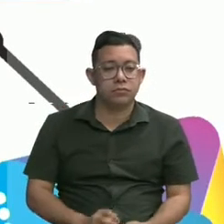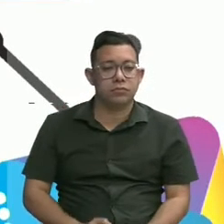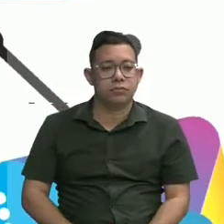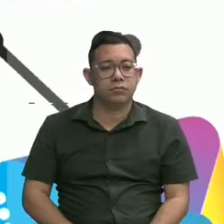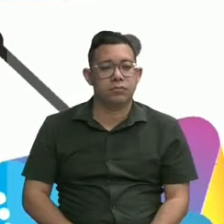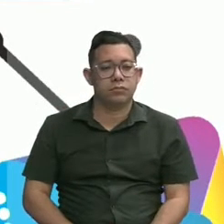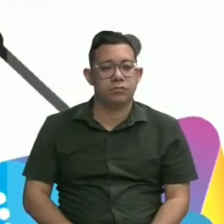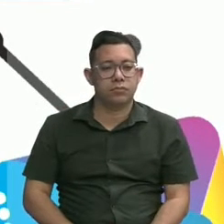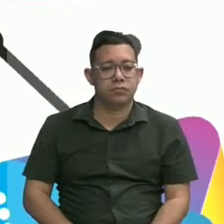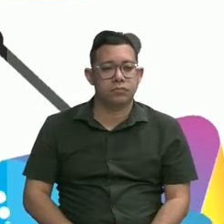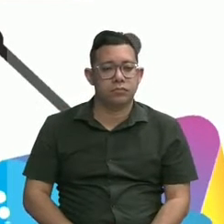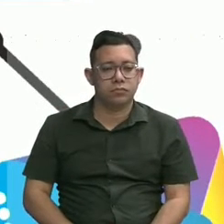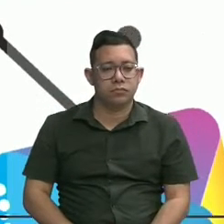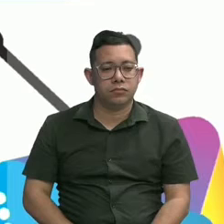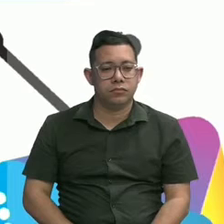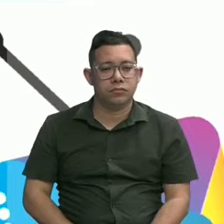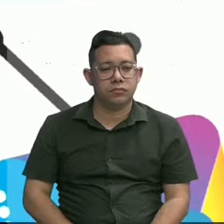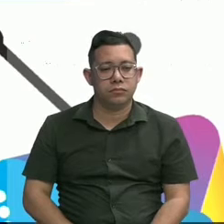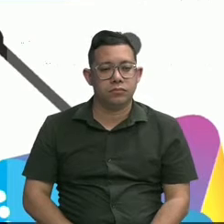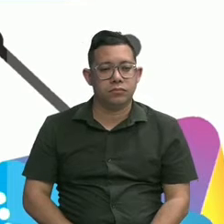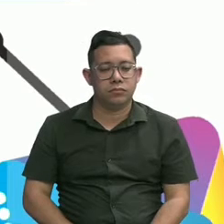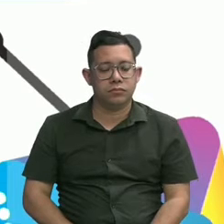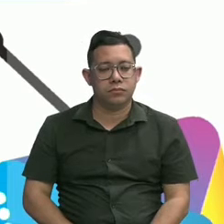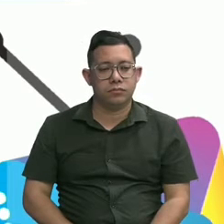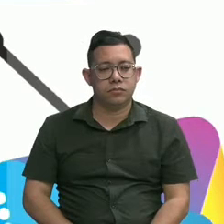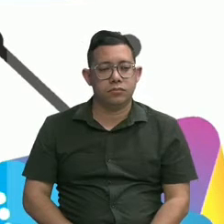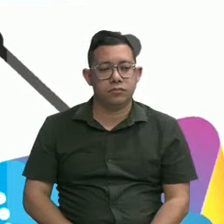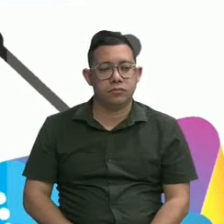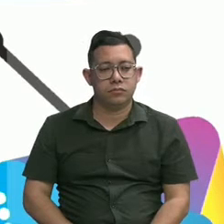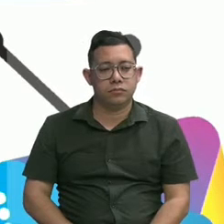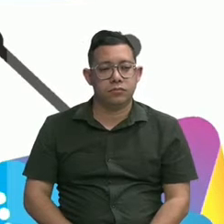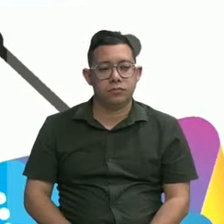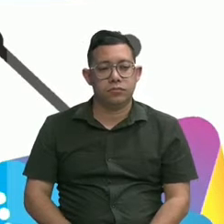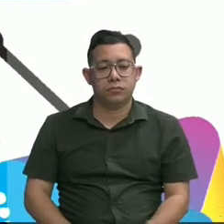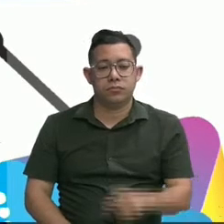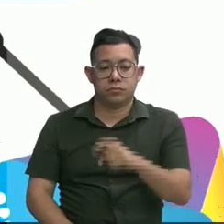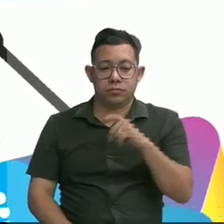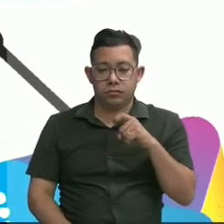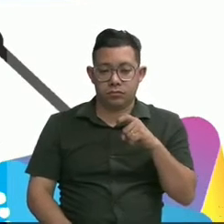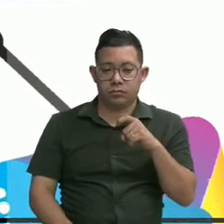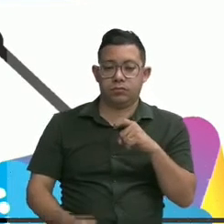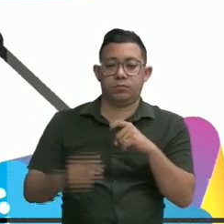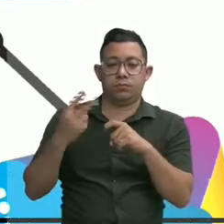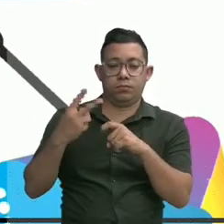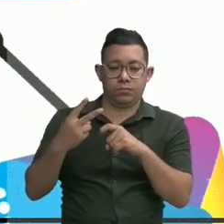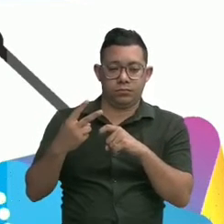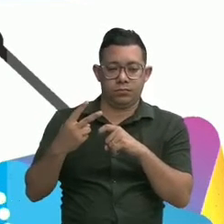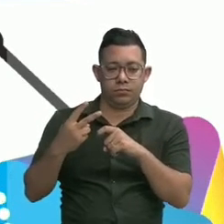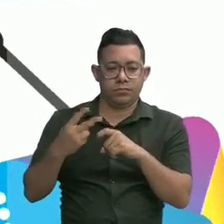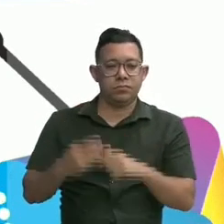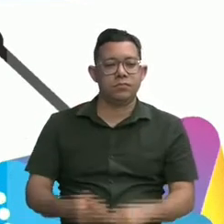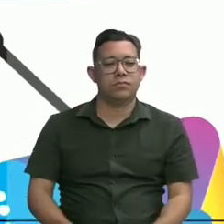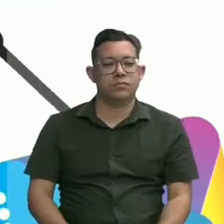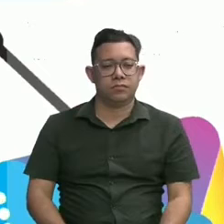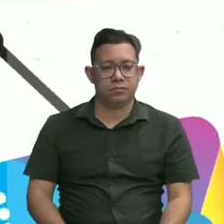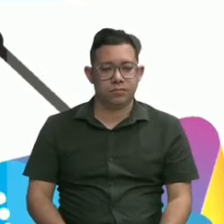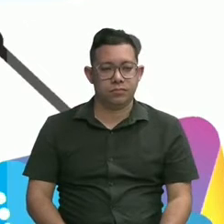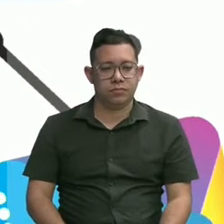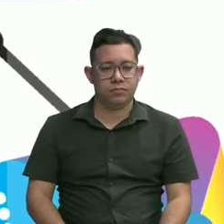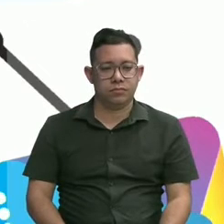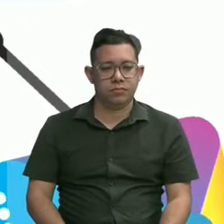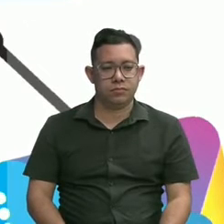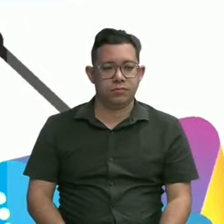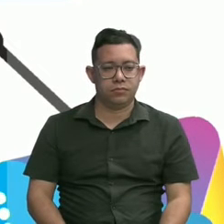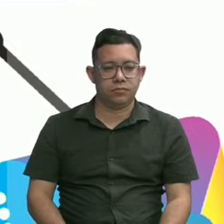onde tem o x o maior expoente ou dois porque o outro tá invisível e o número que está invisível no Brum tá